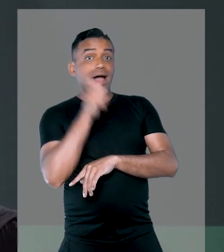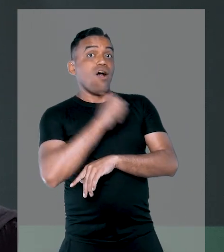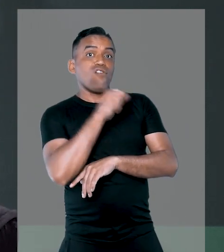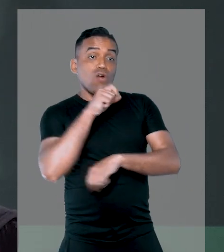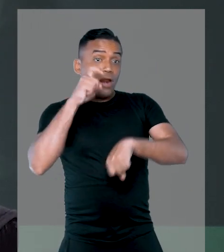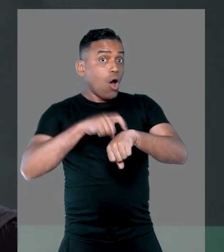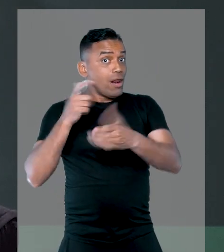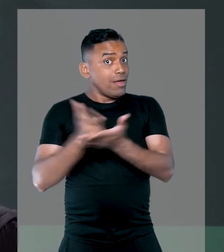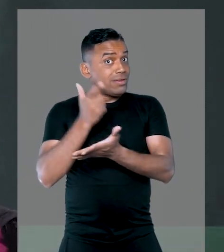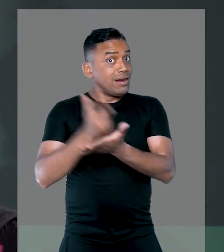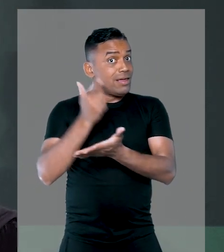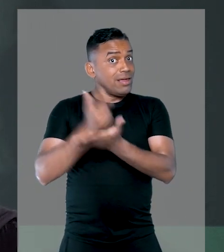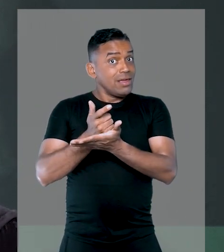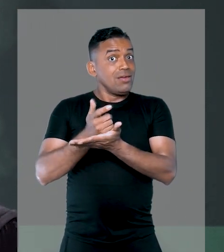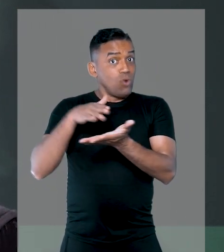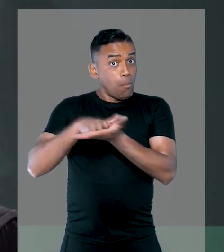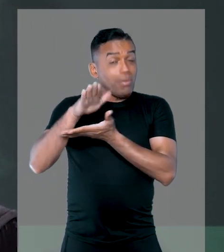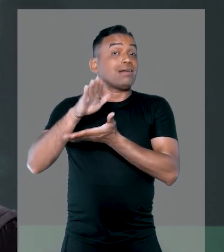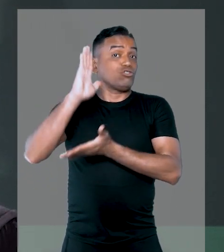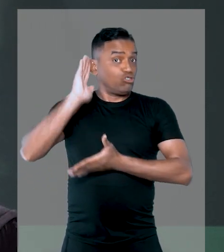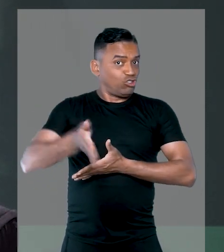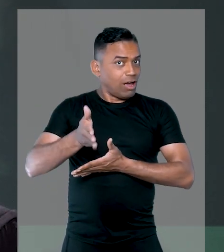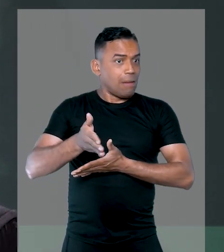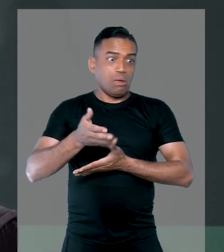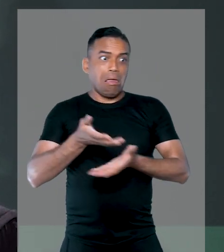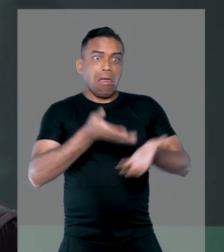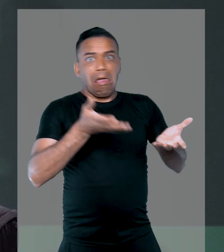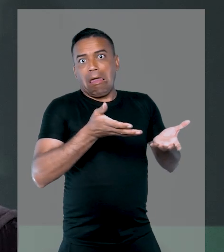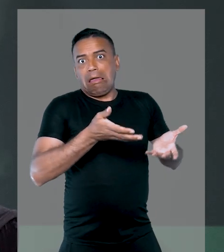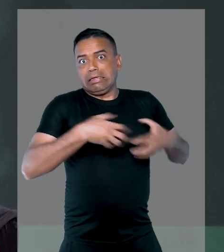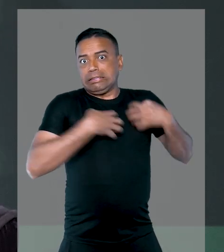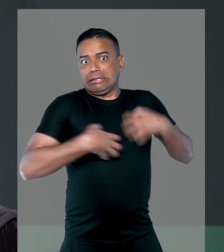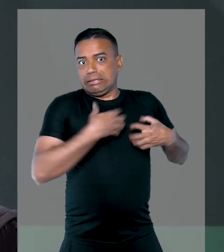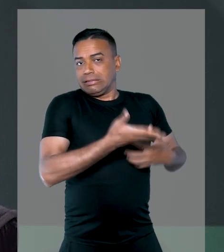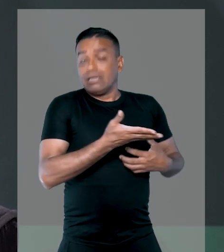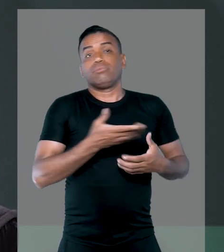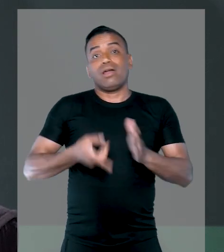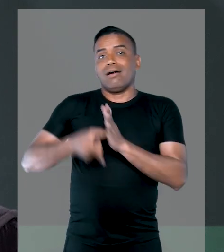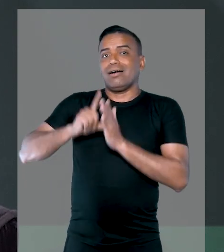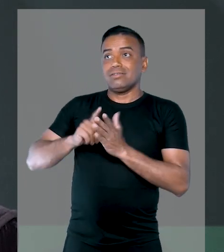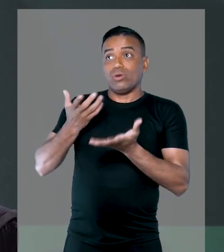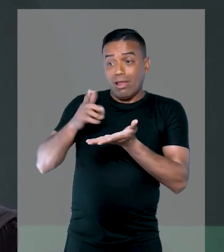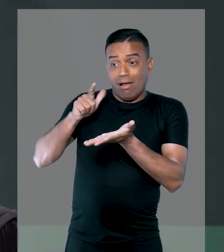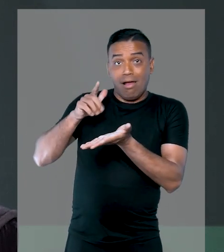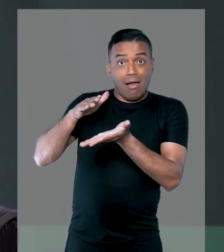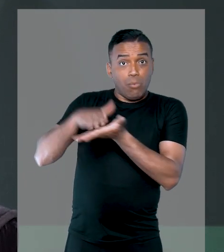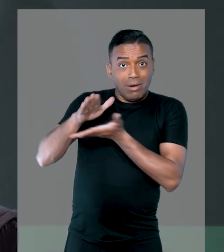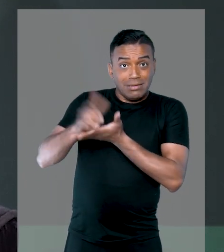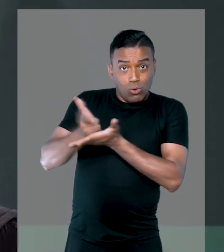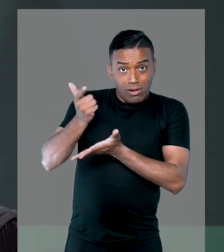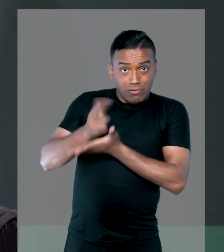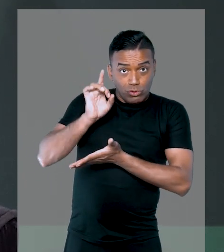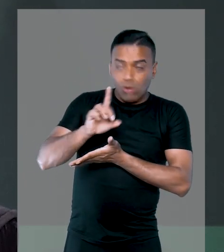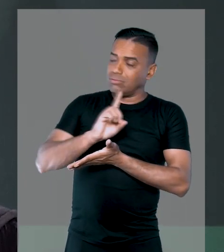tiver o livro em mãos. Eu não quero causar uma expectativa nela. E eu queria que fosse o quanto antes, não só porque eu queria ter o livro, mas